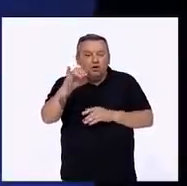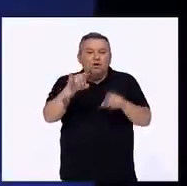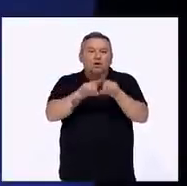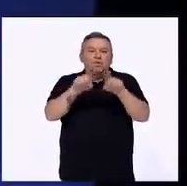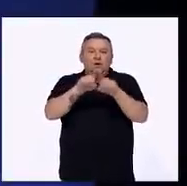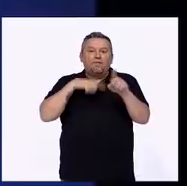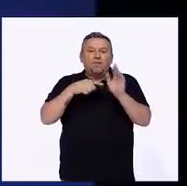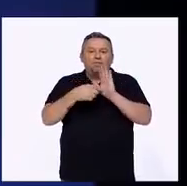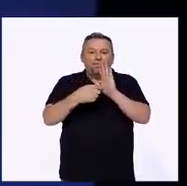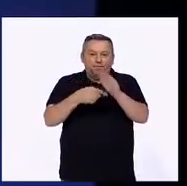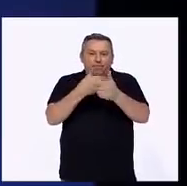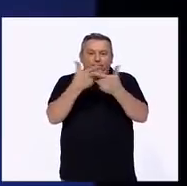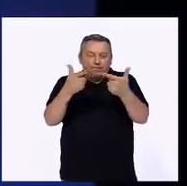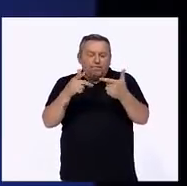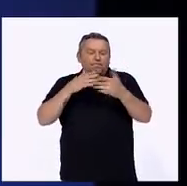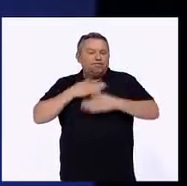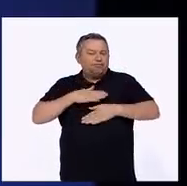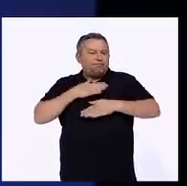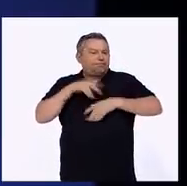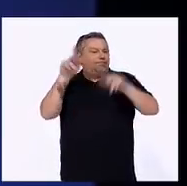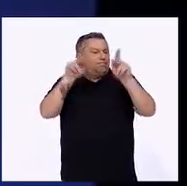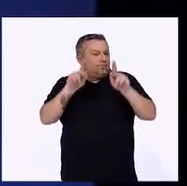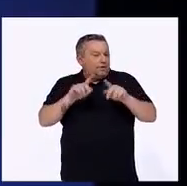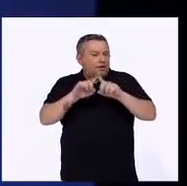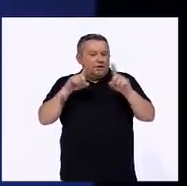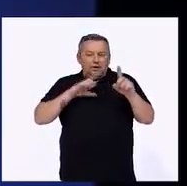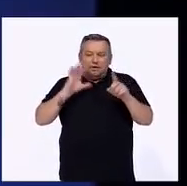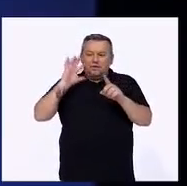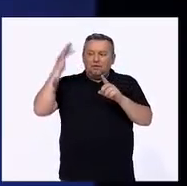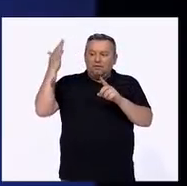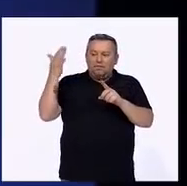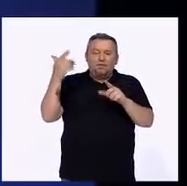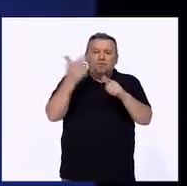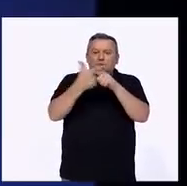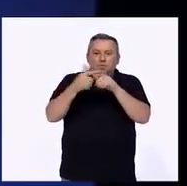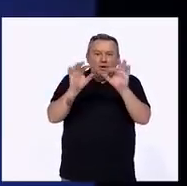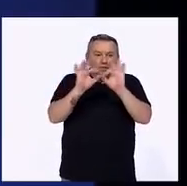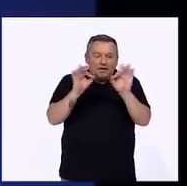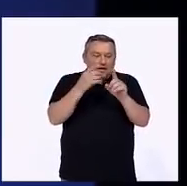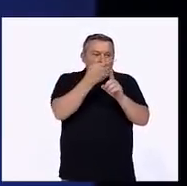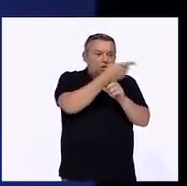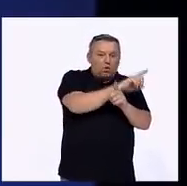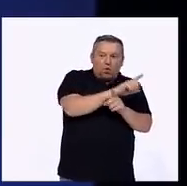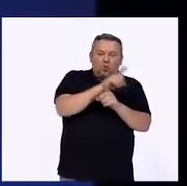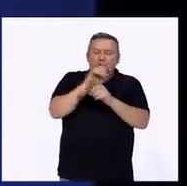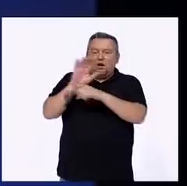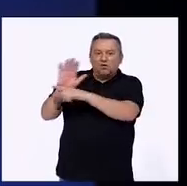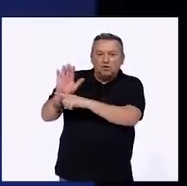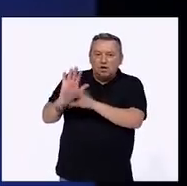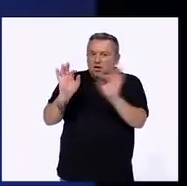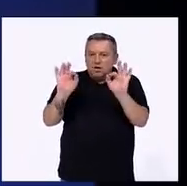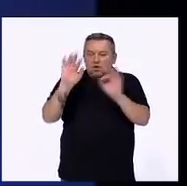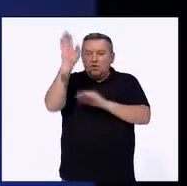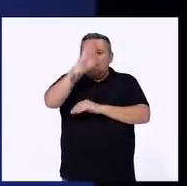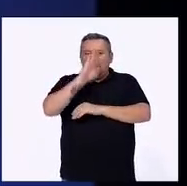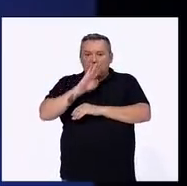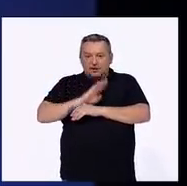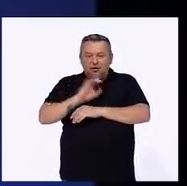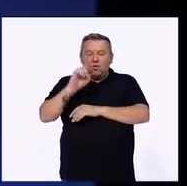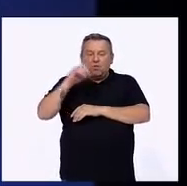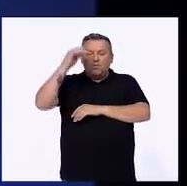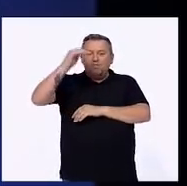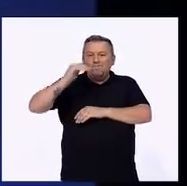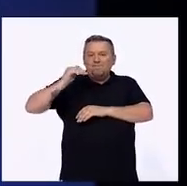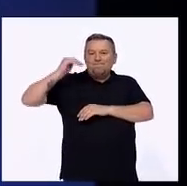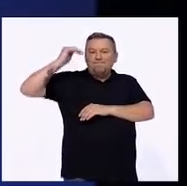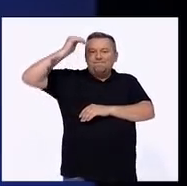buscar construir saídas pacíficas, de não dar pitaco e nem tuitada a favor ou contra países, porque o Brasil é uma nação soberana, que